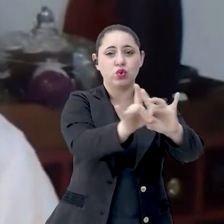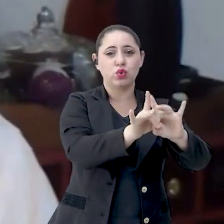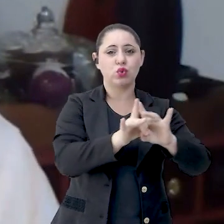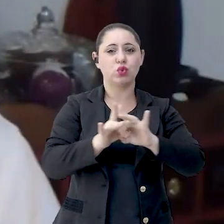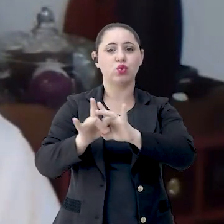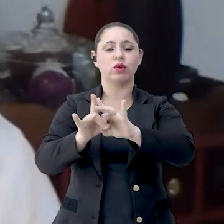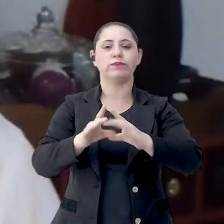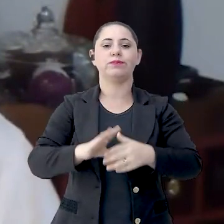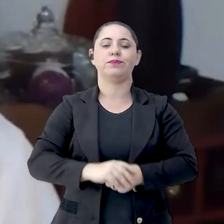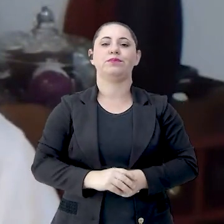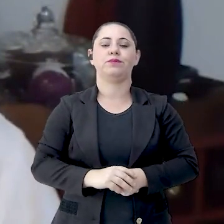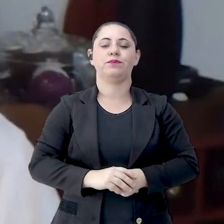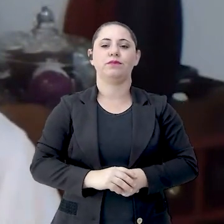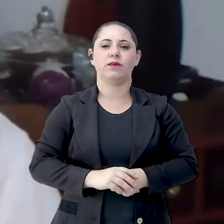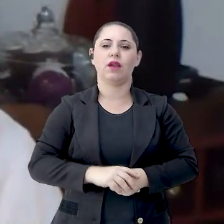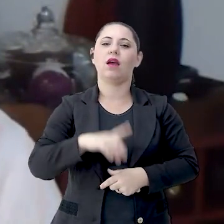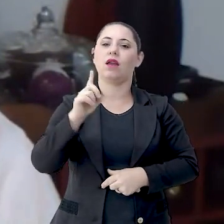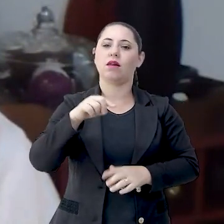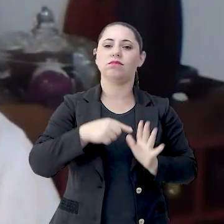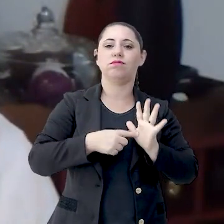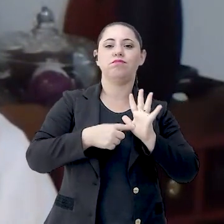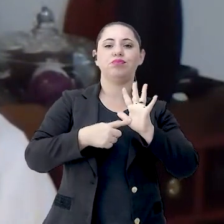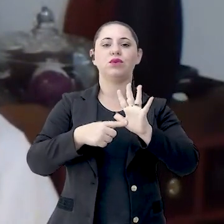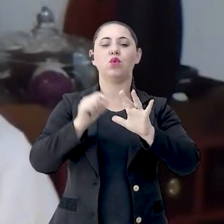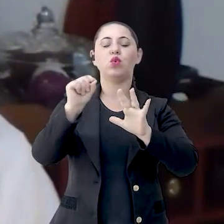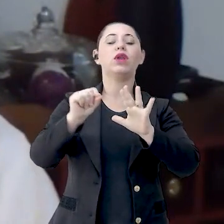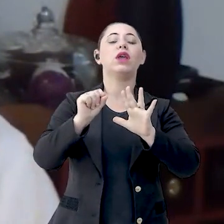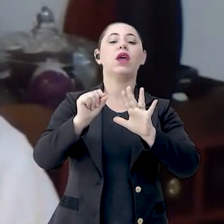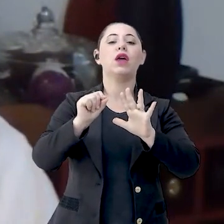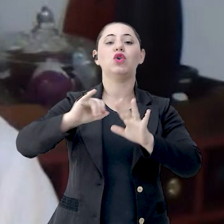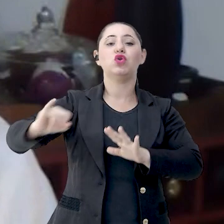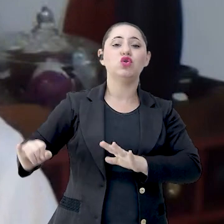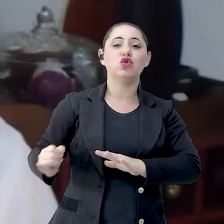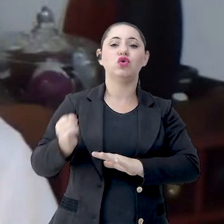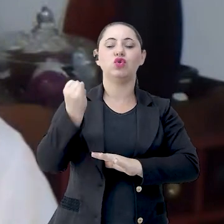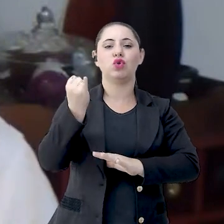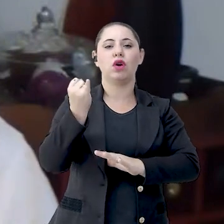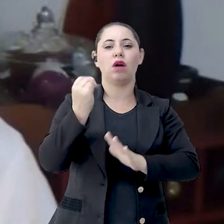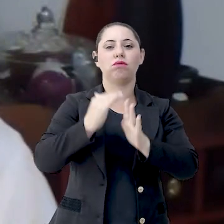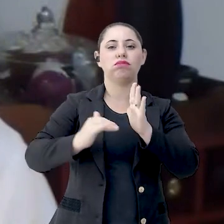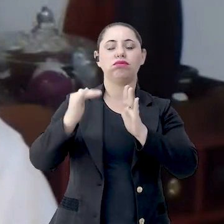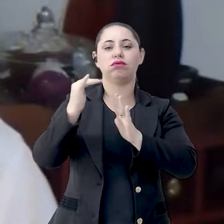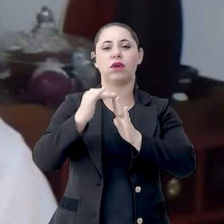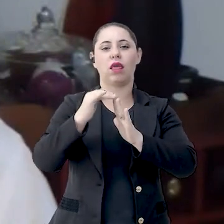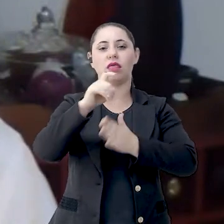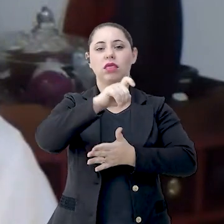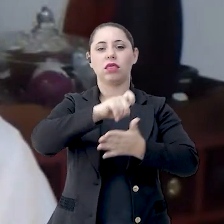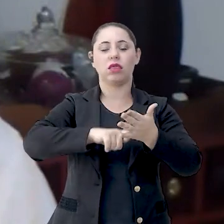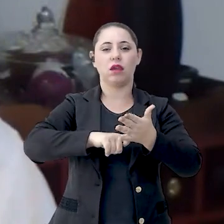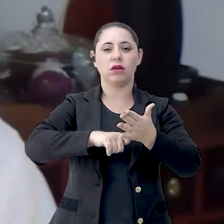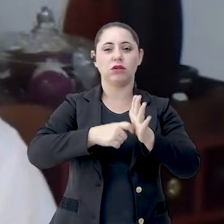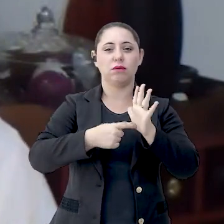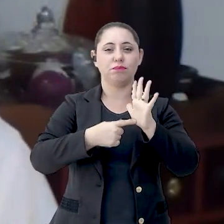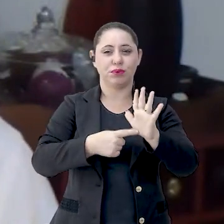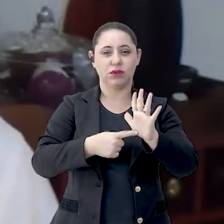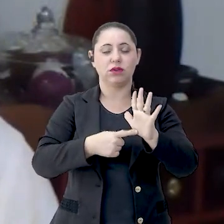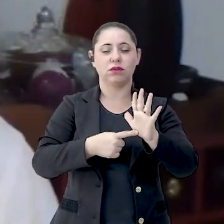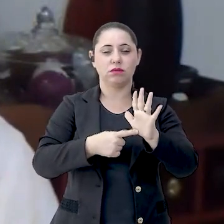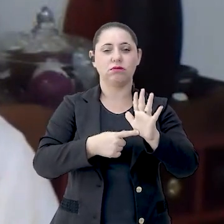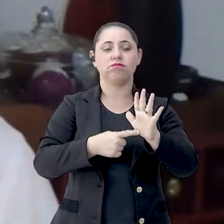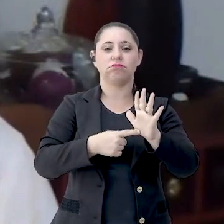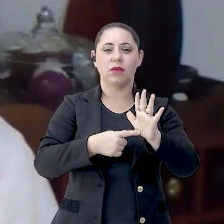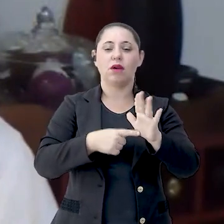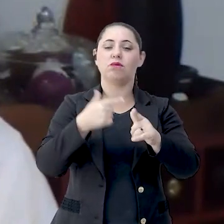interligado, né? E isso foi bastante evidenciado até pela taxa de câmbio, né? Então, o real em relação ao dólar apresentou uma